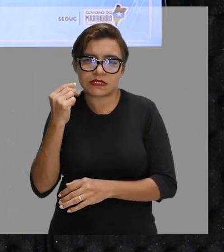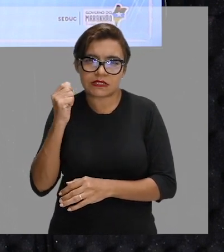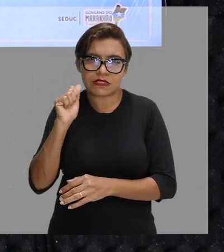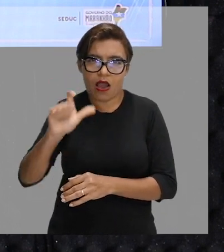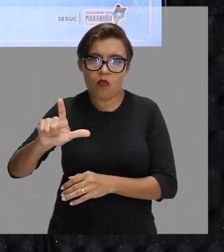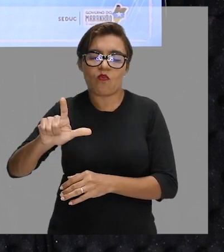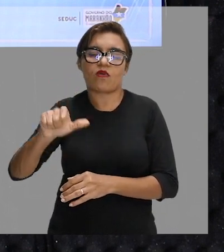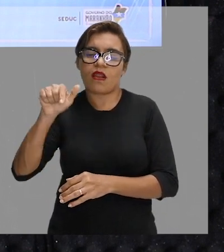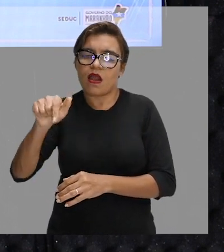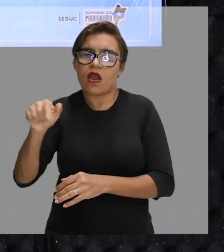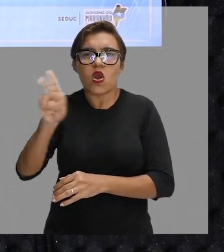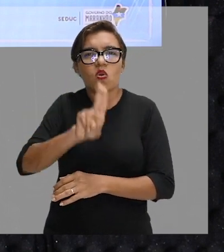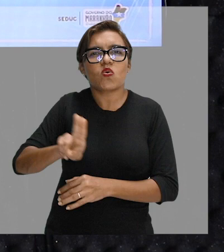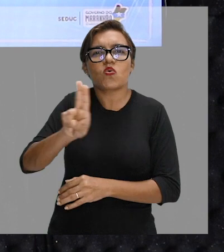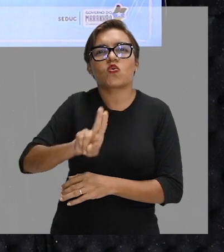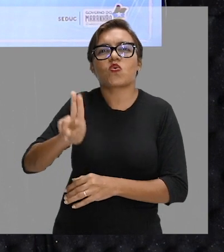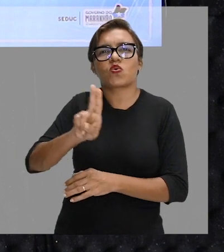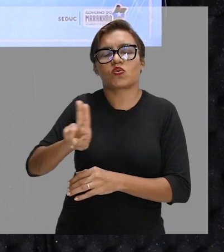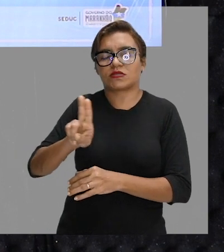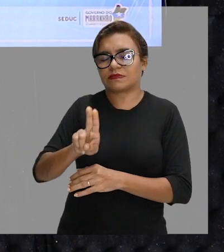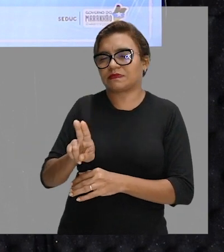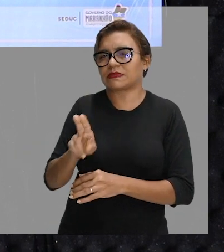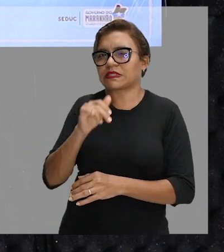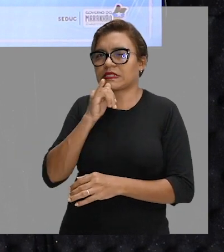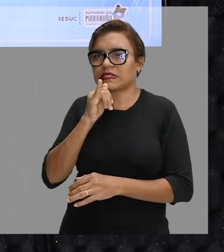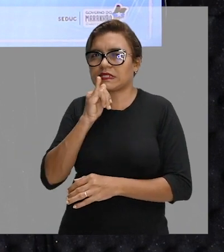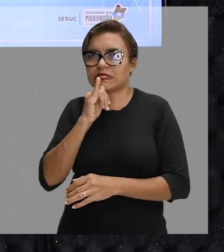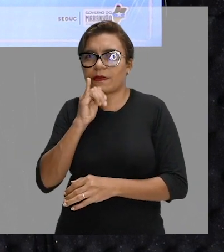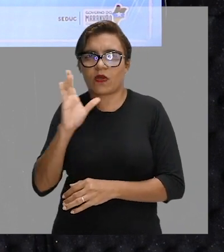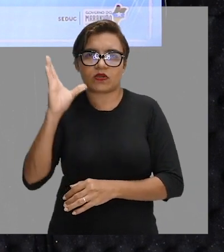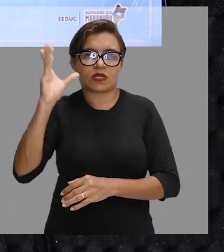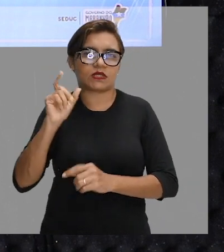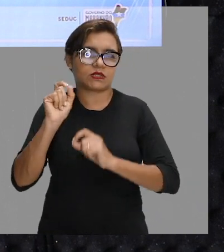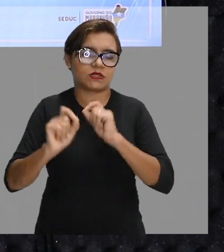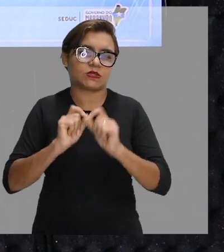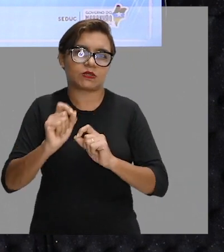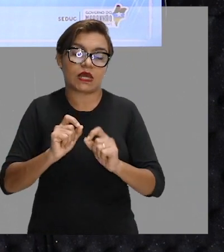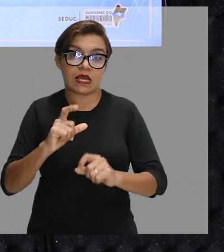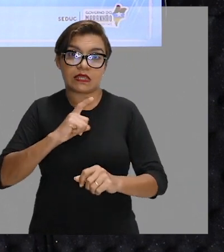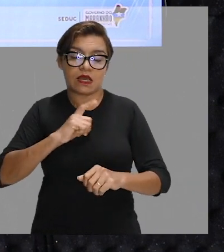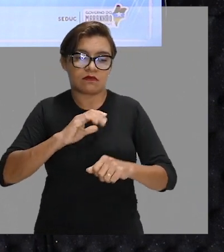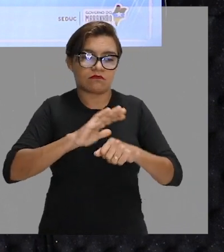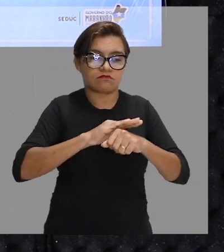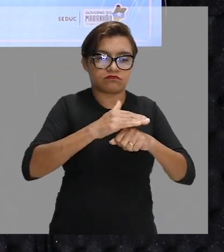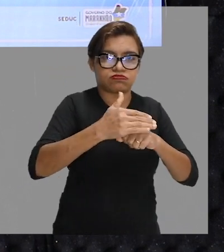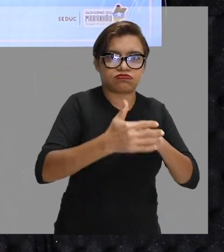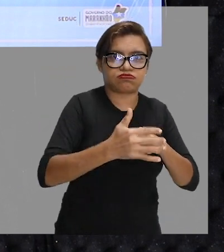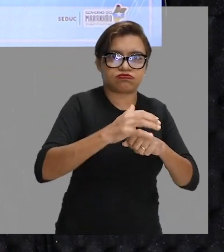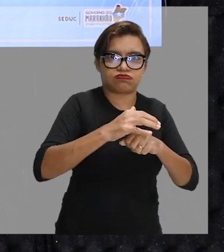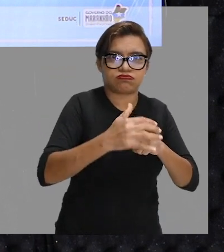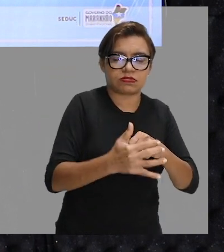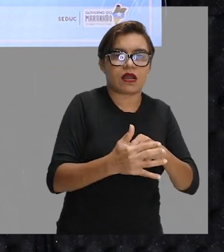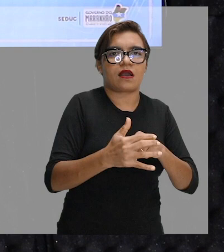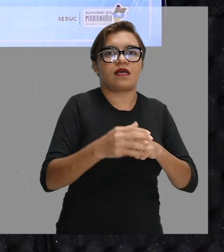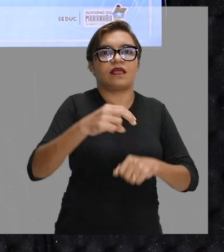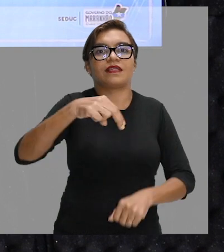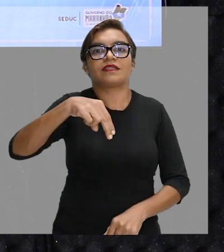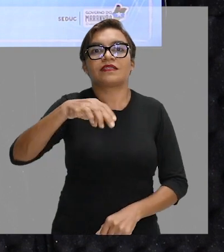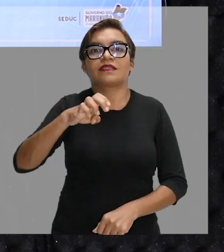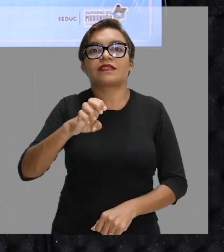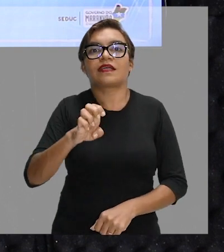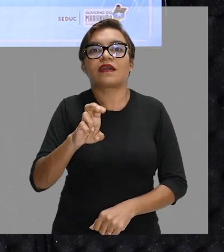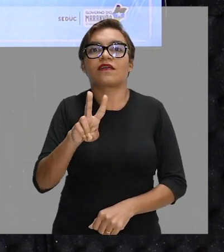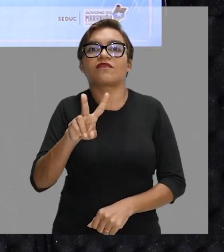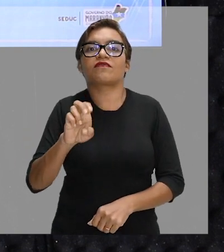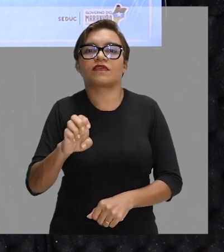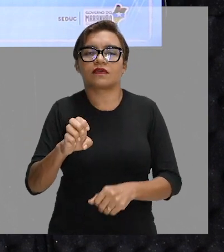Então, o que acontece? É um inverno muito rigoroso, há uma grande camada de neve. Isso vai atrapalhar a circulação das